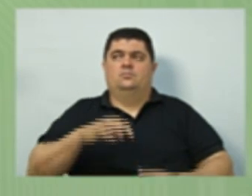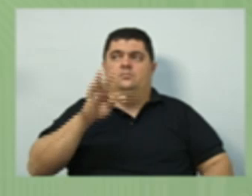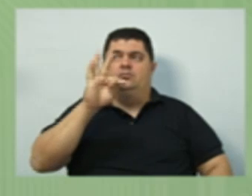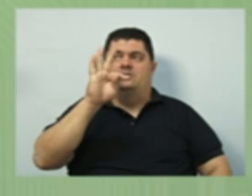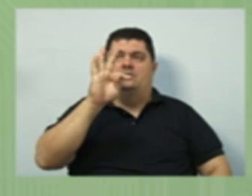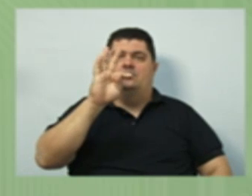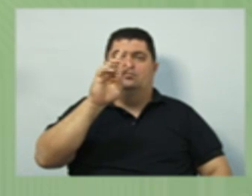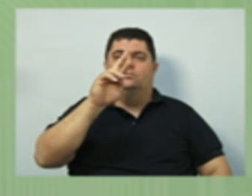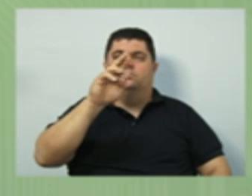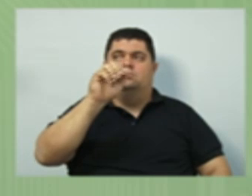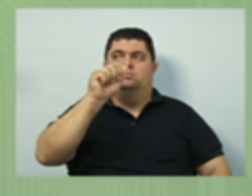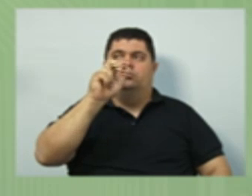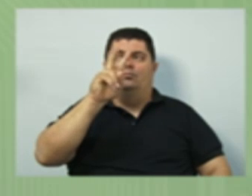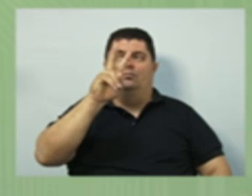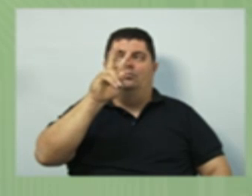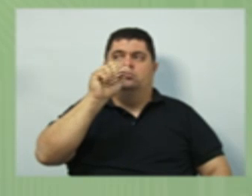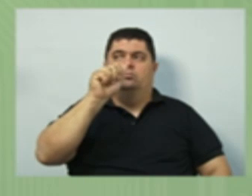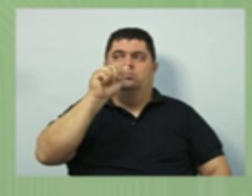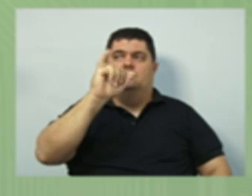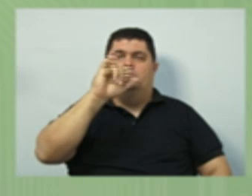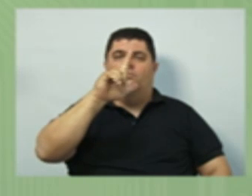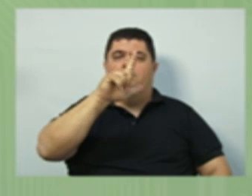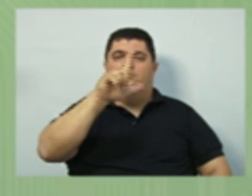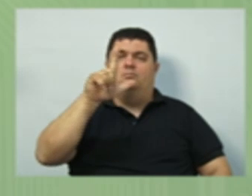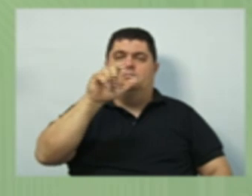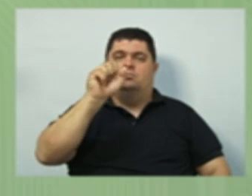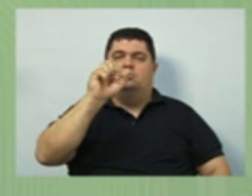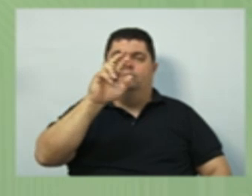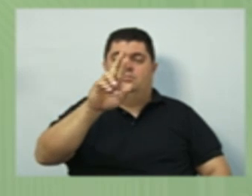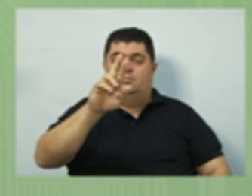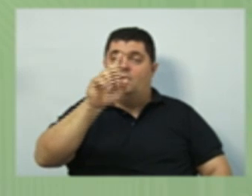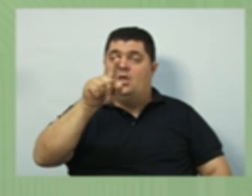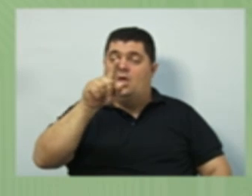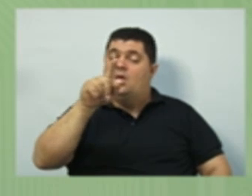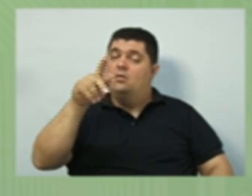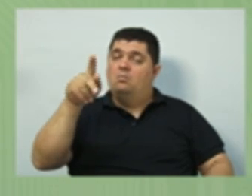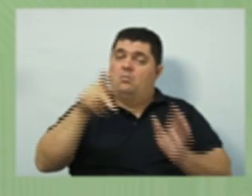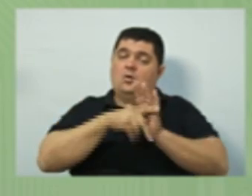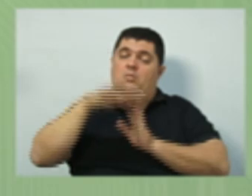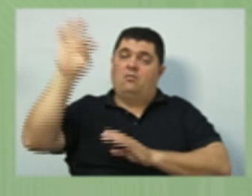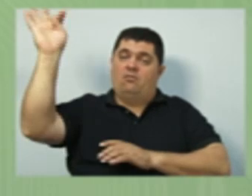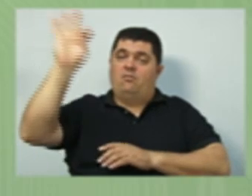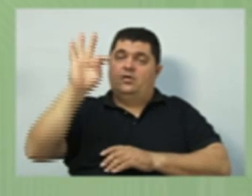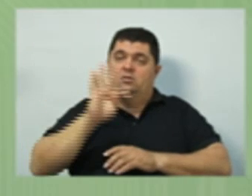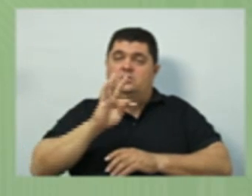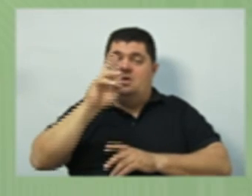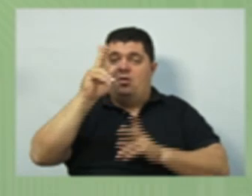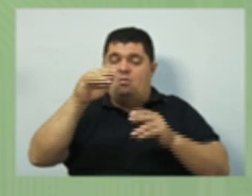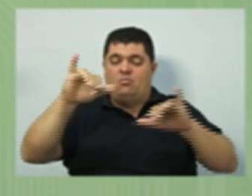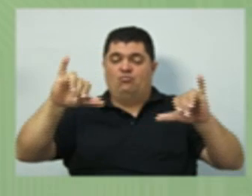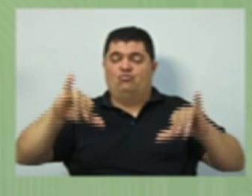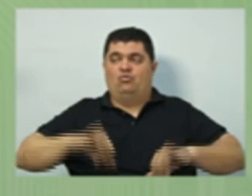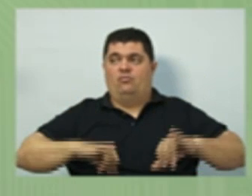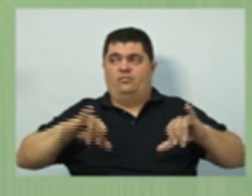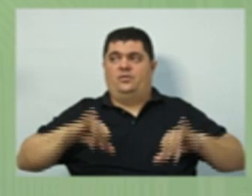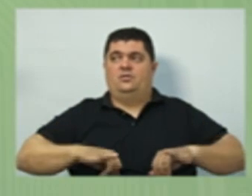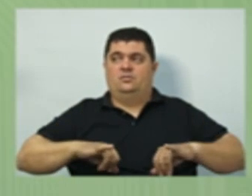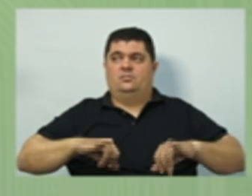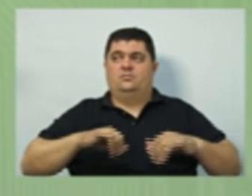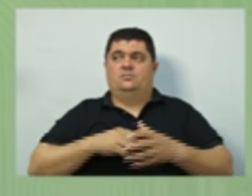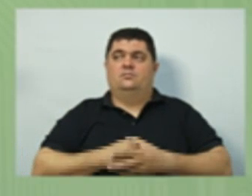travailler, do francês. Isso significa sofrer. Você está vendo aí na tela